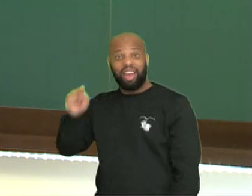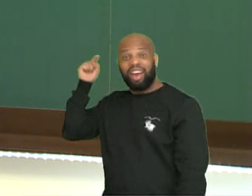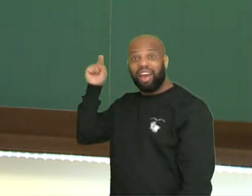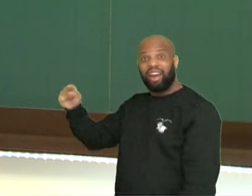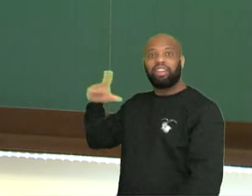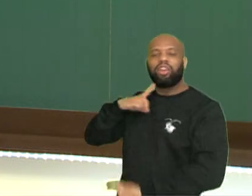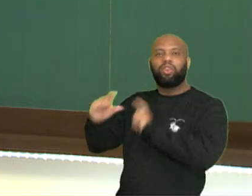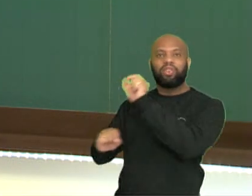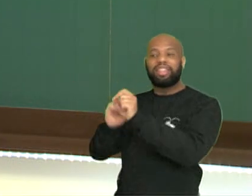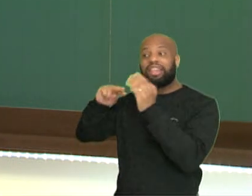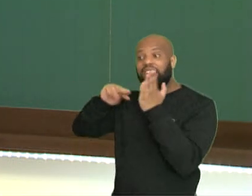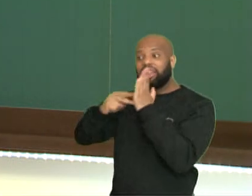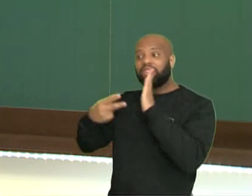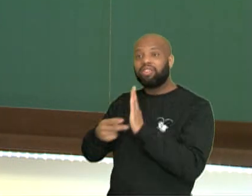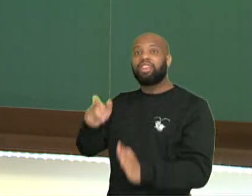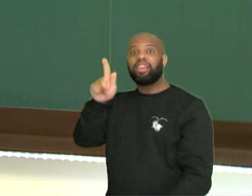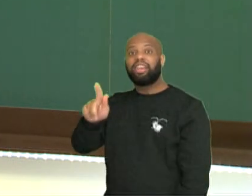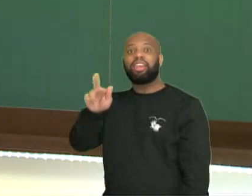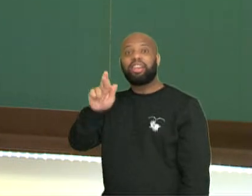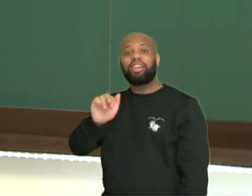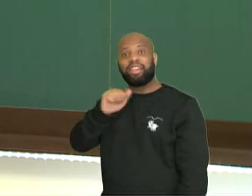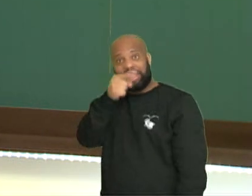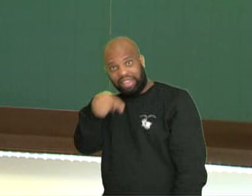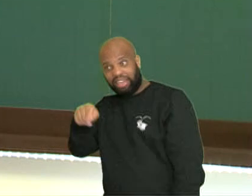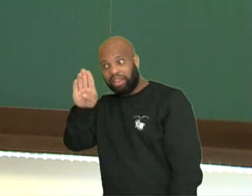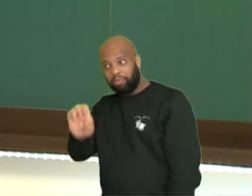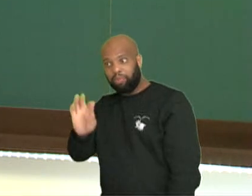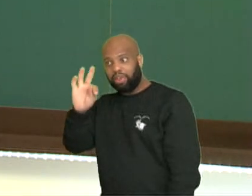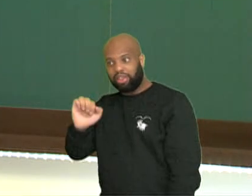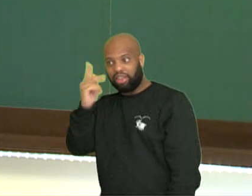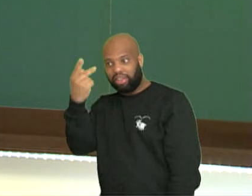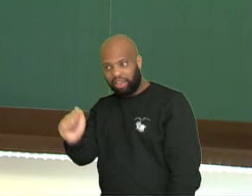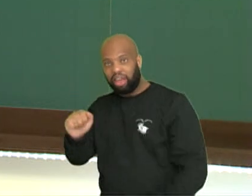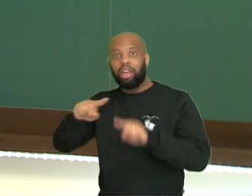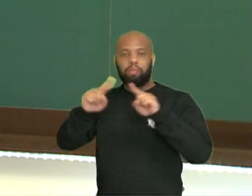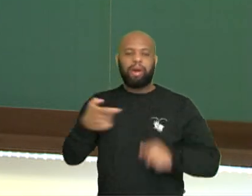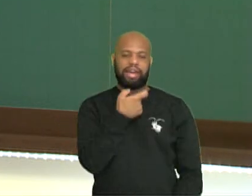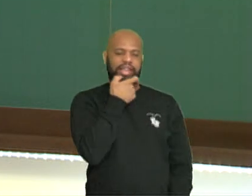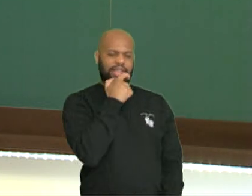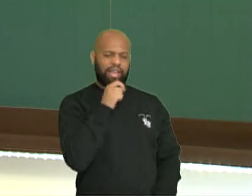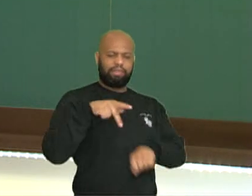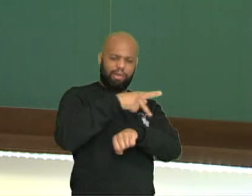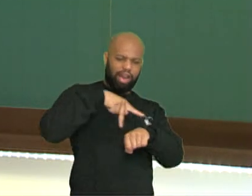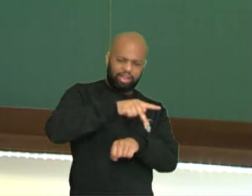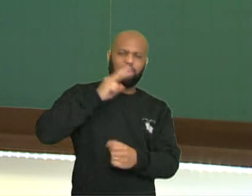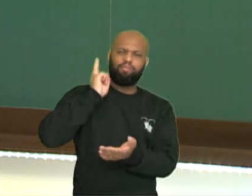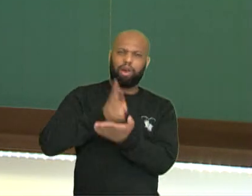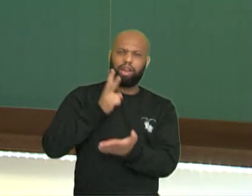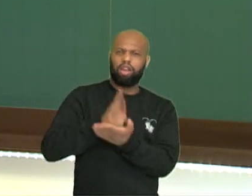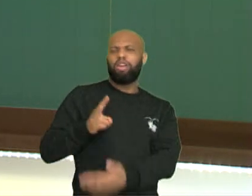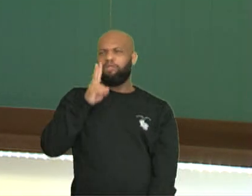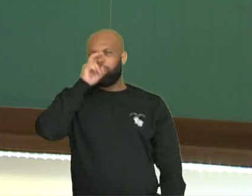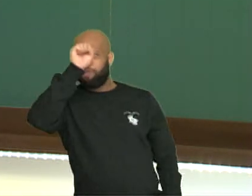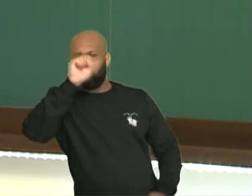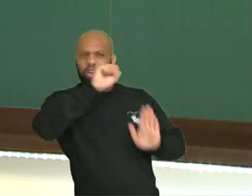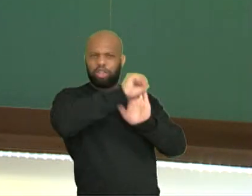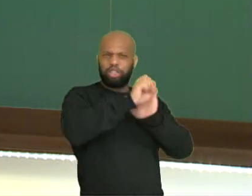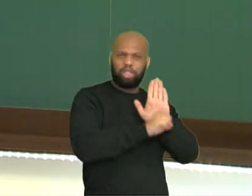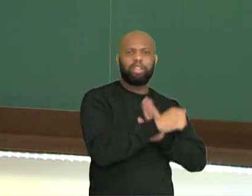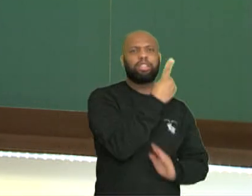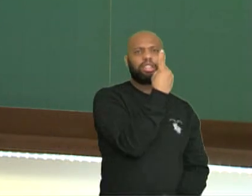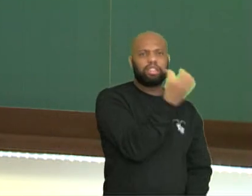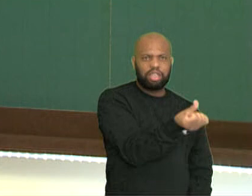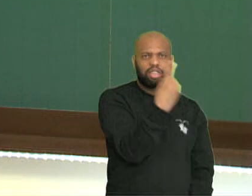do que é a Grã-Bretanha. Mas a Inglaterra, sempre poderosa, principalmente século XVI, XVII e